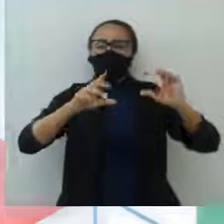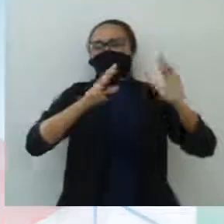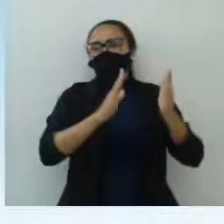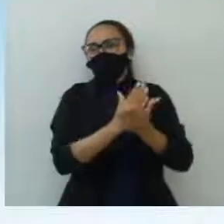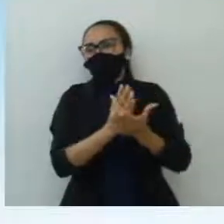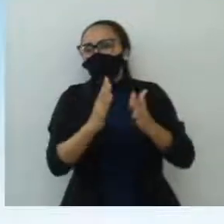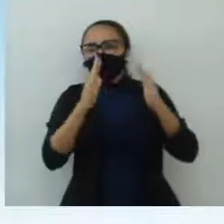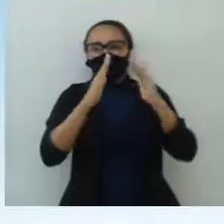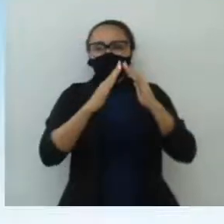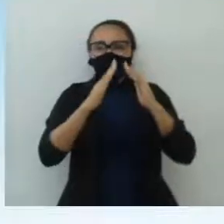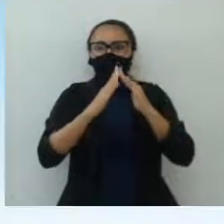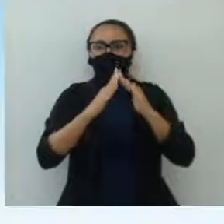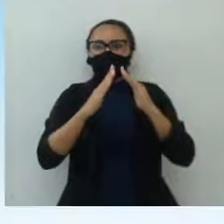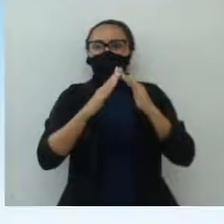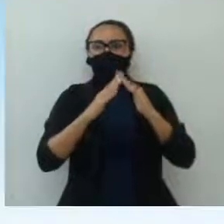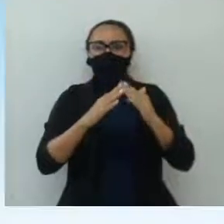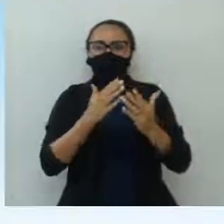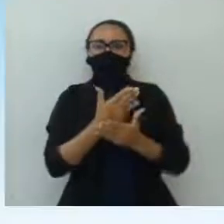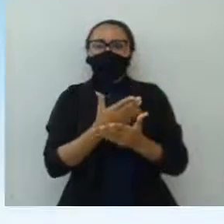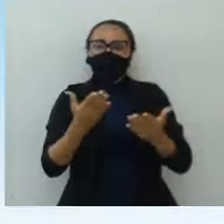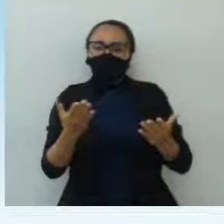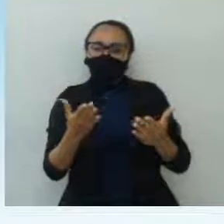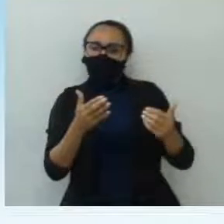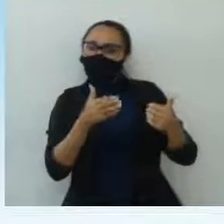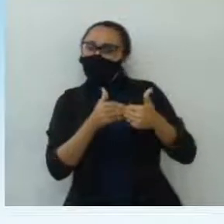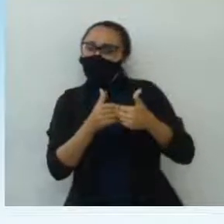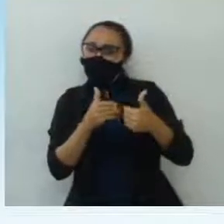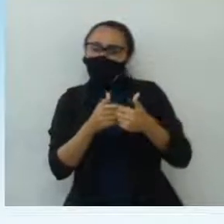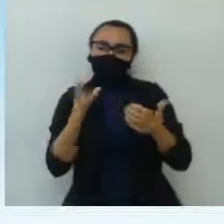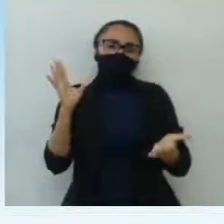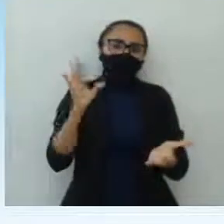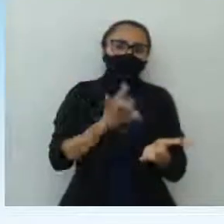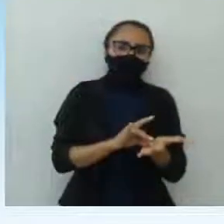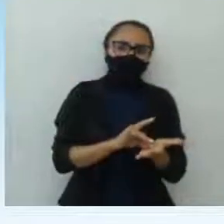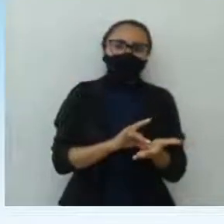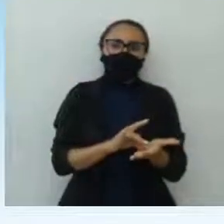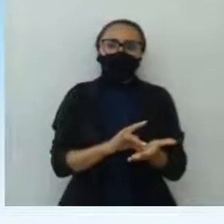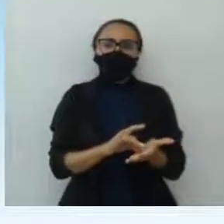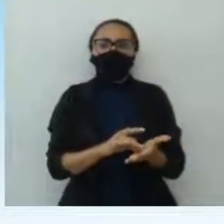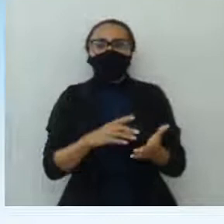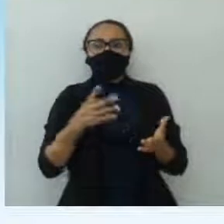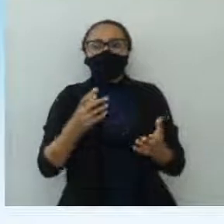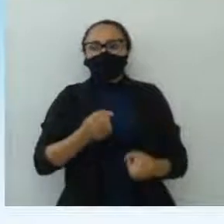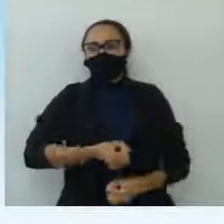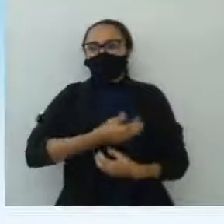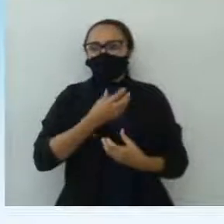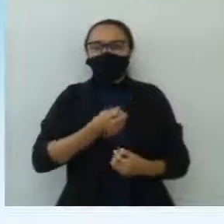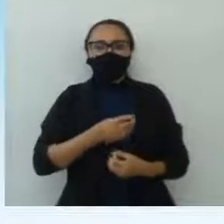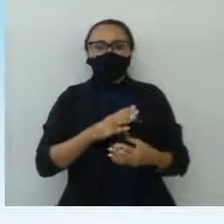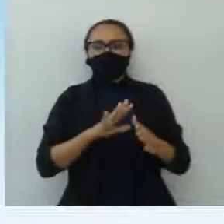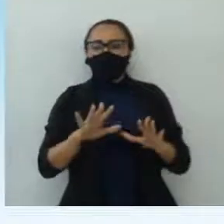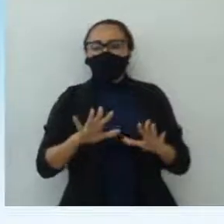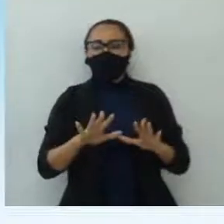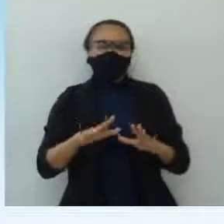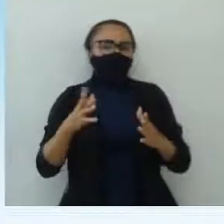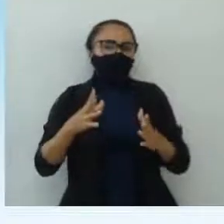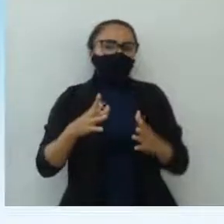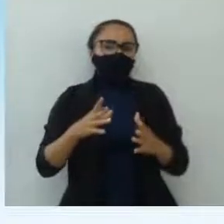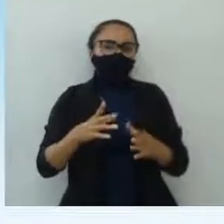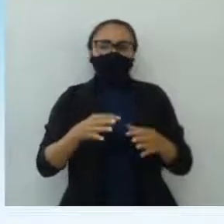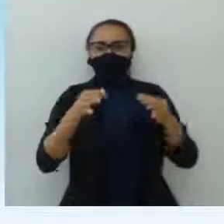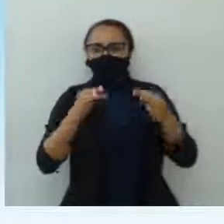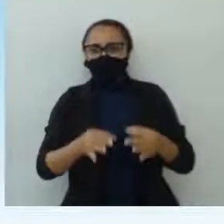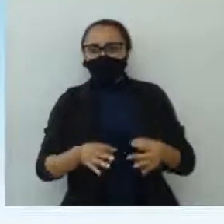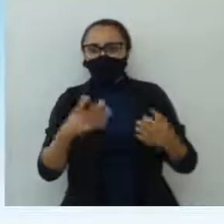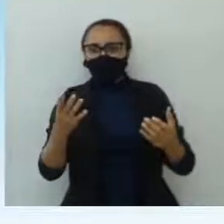numa estética naturalista, as casinhas são bem próximas do real. Na estética expressionista, não. Eles querem exatamente que não fique tão